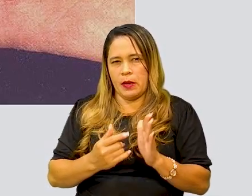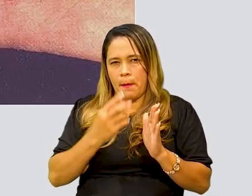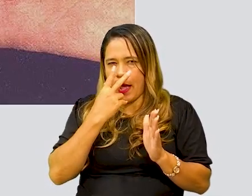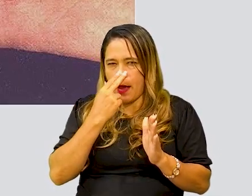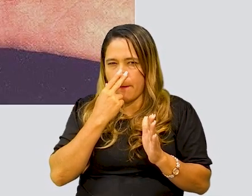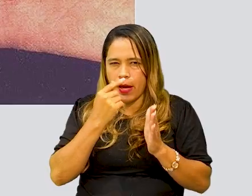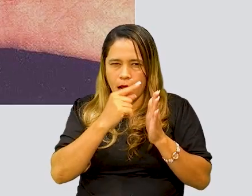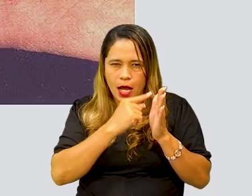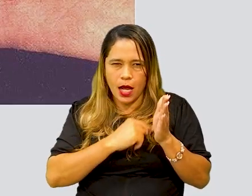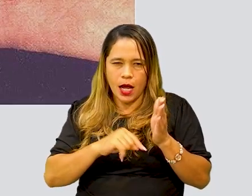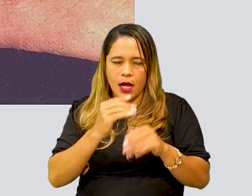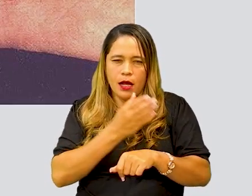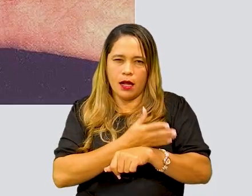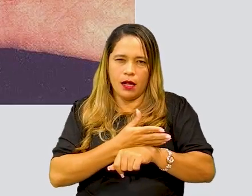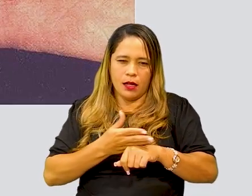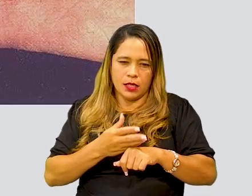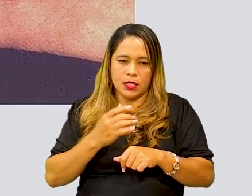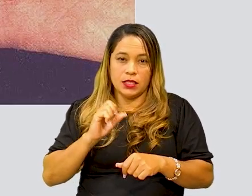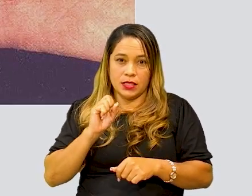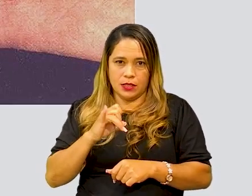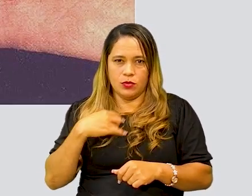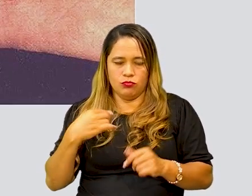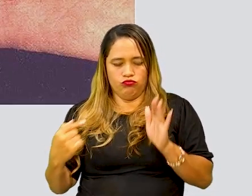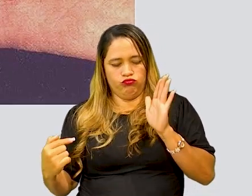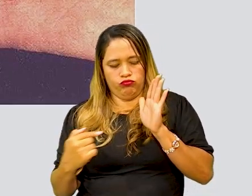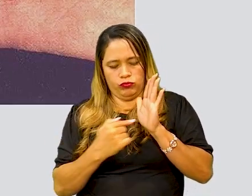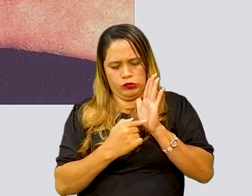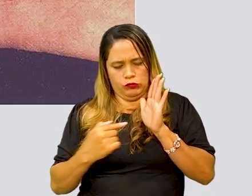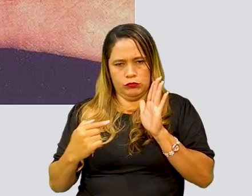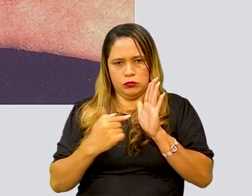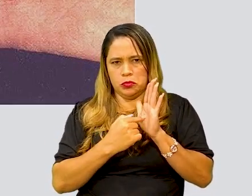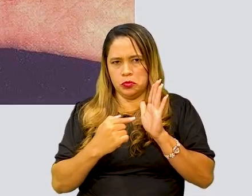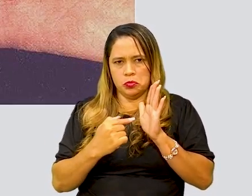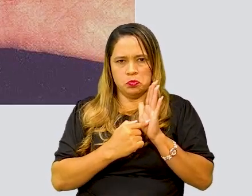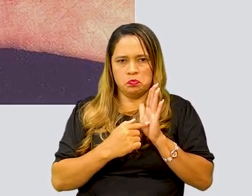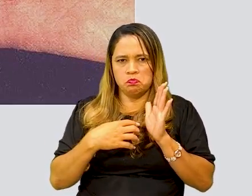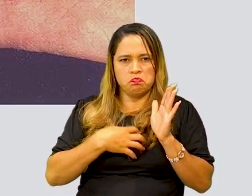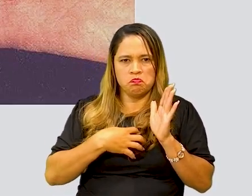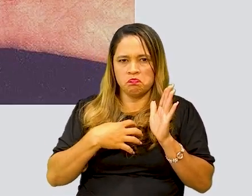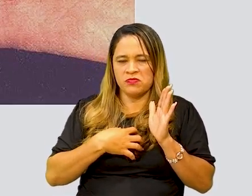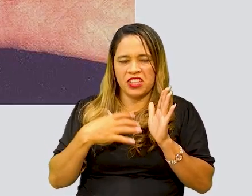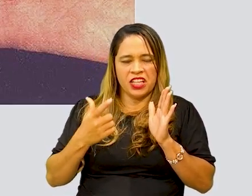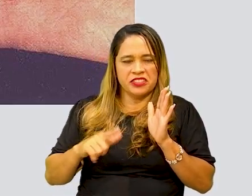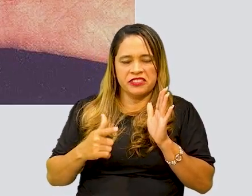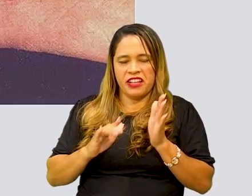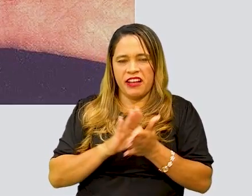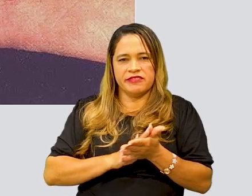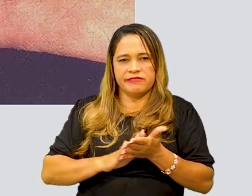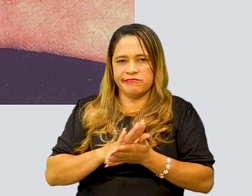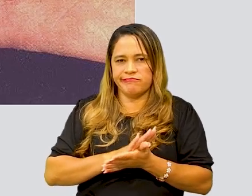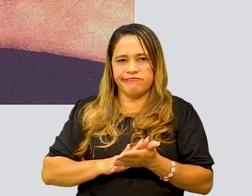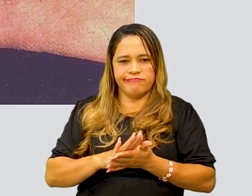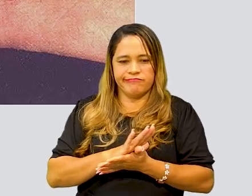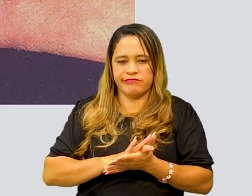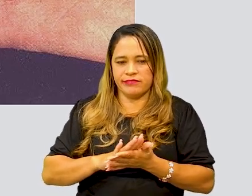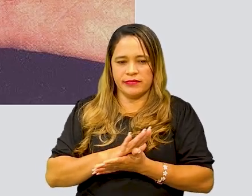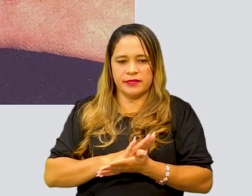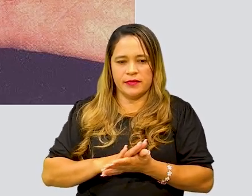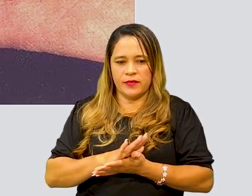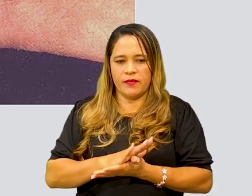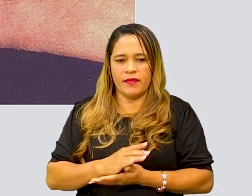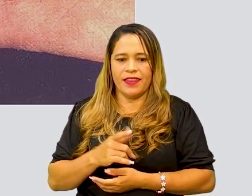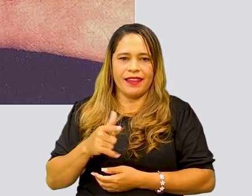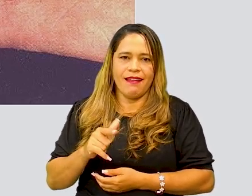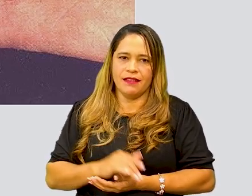esbranquiçado e se a gente encostasse aqui, ó, nesse local que eu estou pintando os pontinhos vermelhos aí, essa pessoa provavelmente não estaria